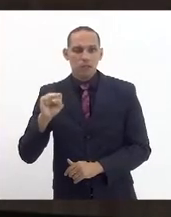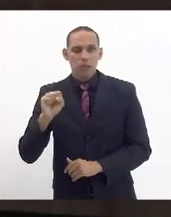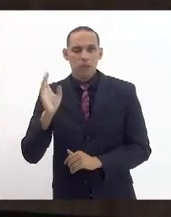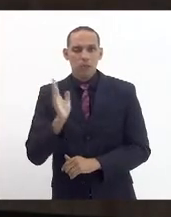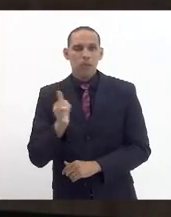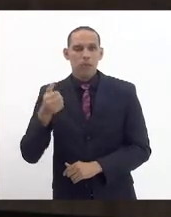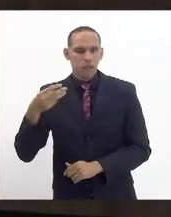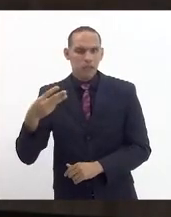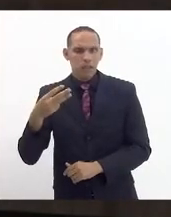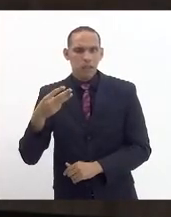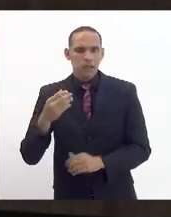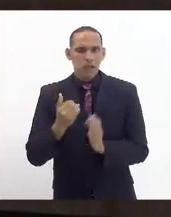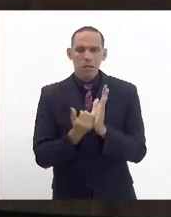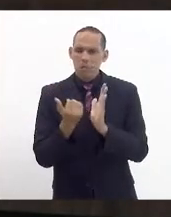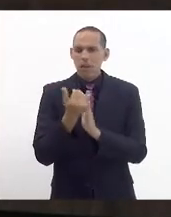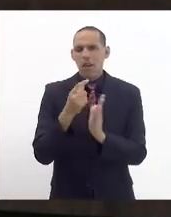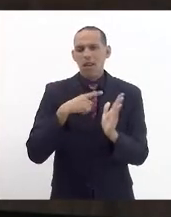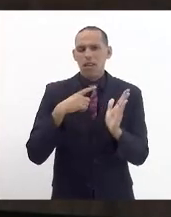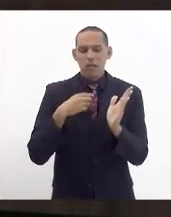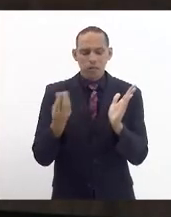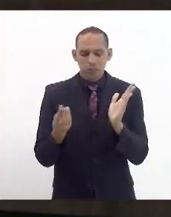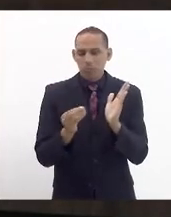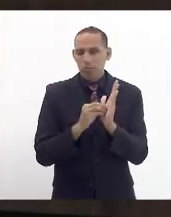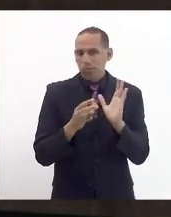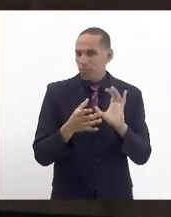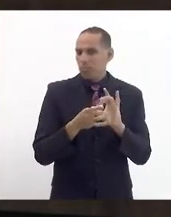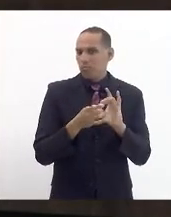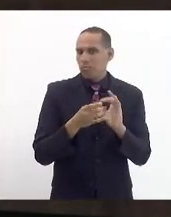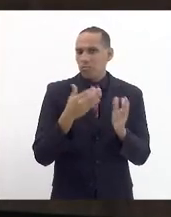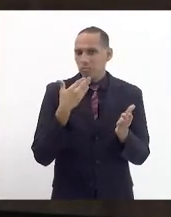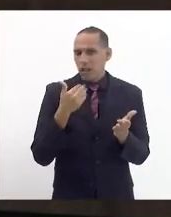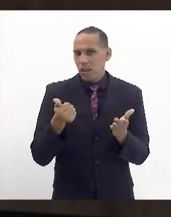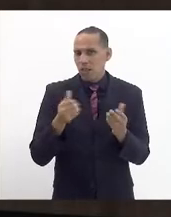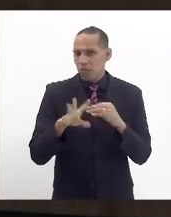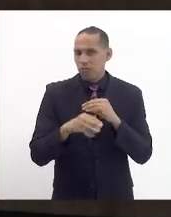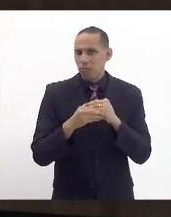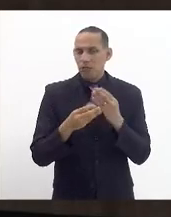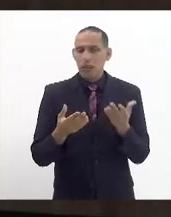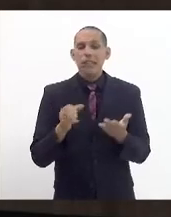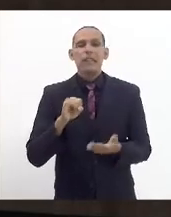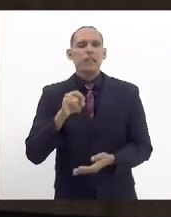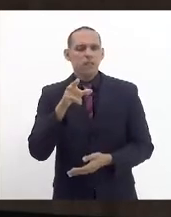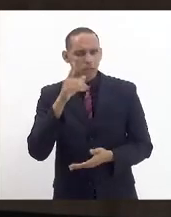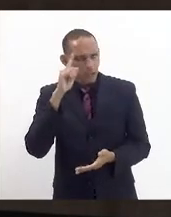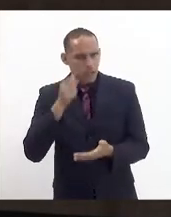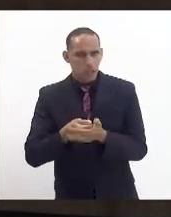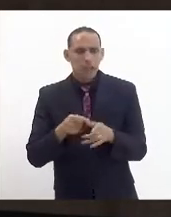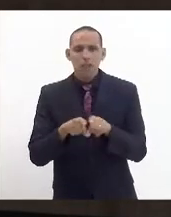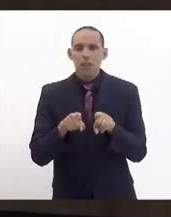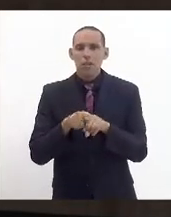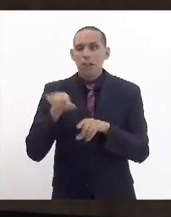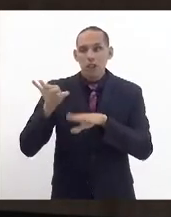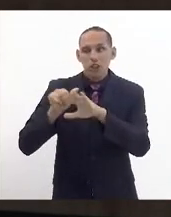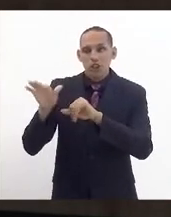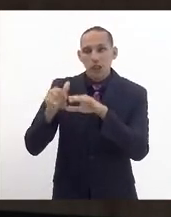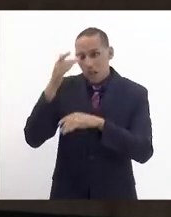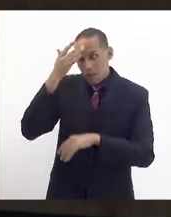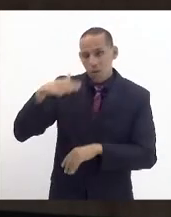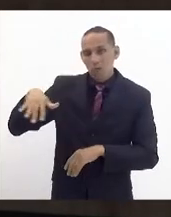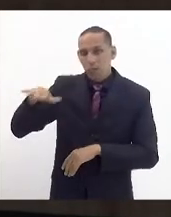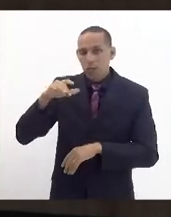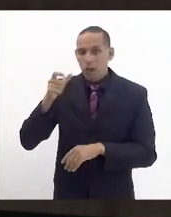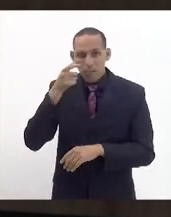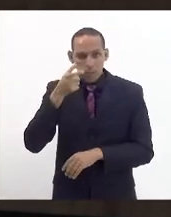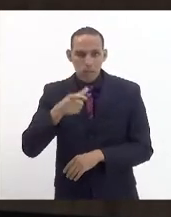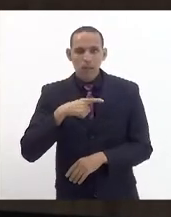mais completo. E se Vossa Excelência também assim decidir, chamar os interessados em audiência